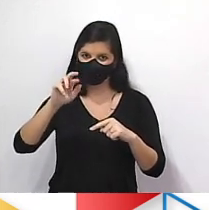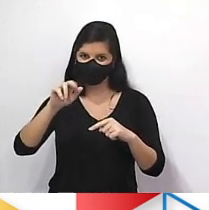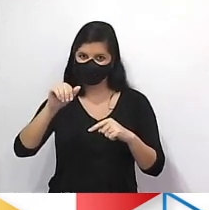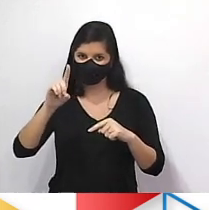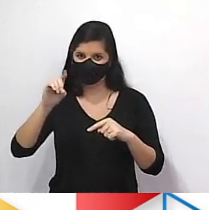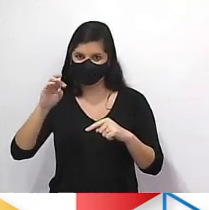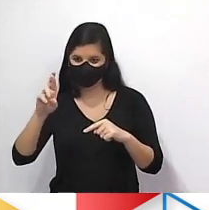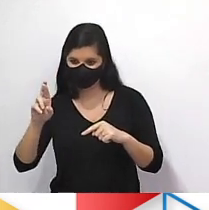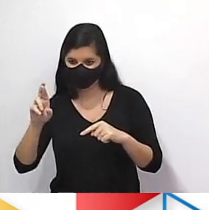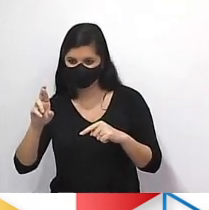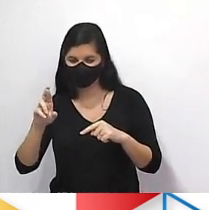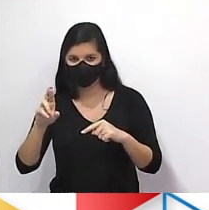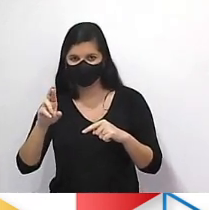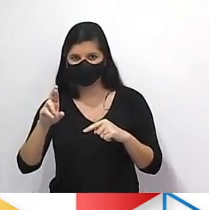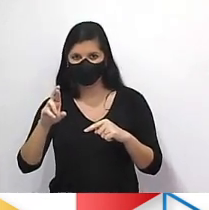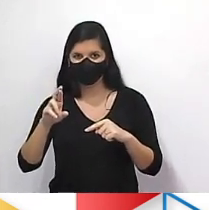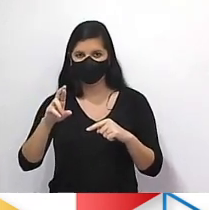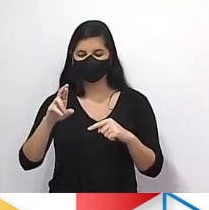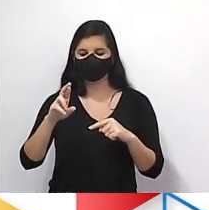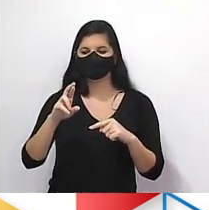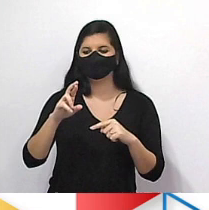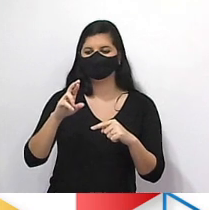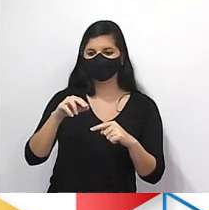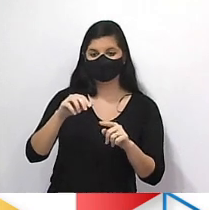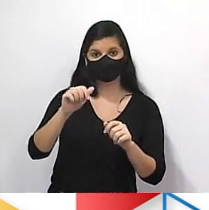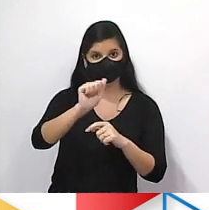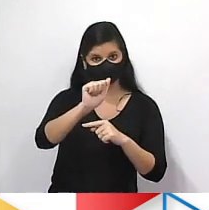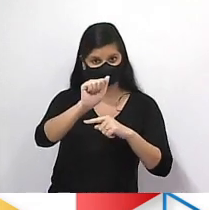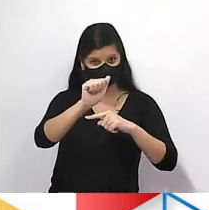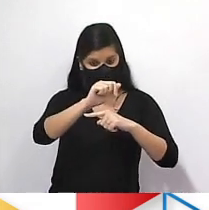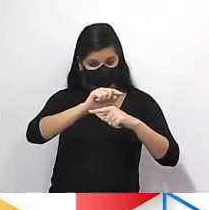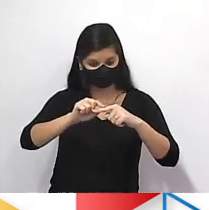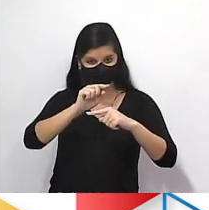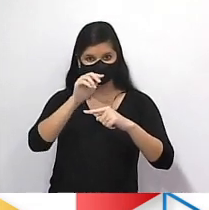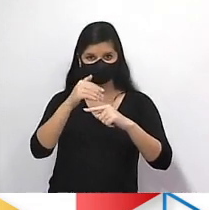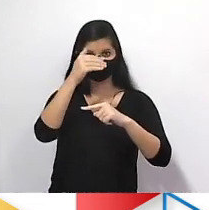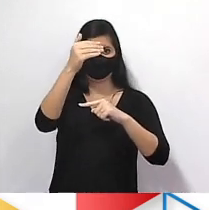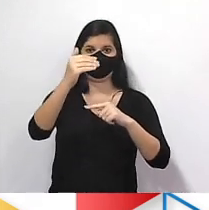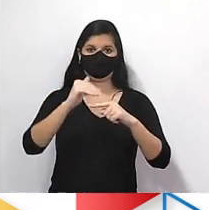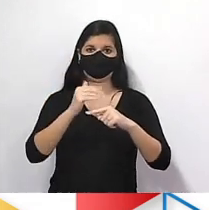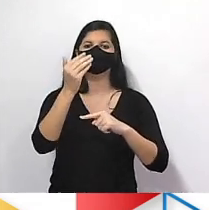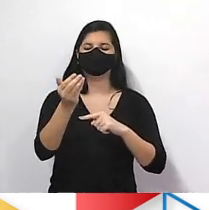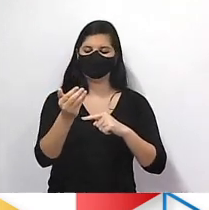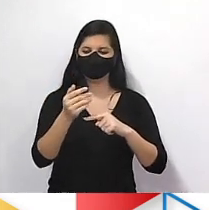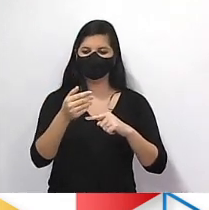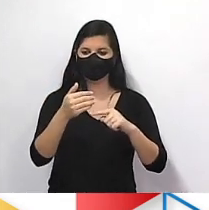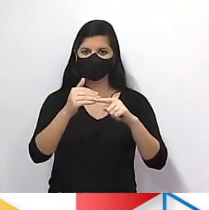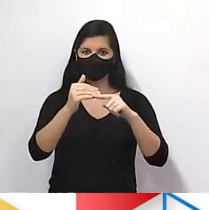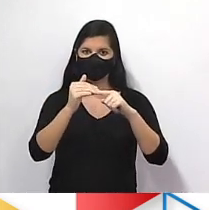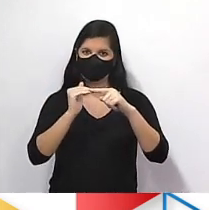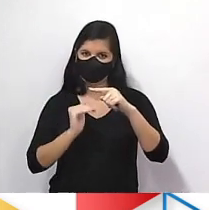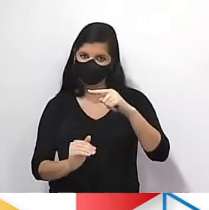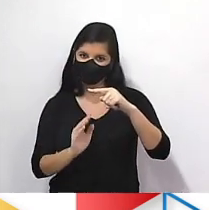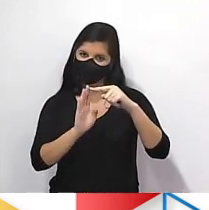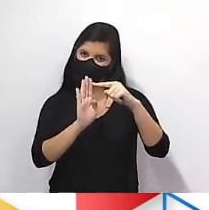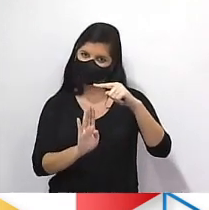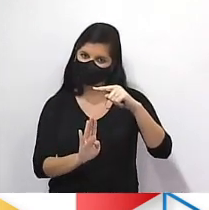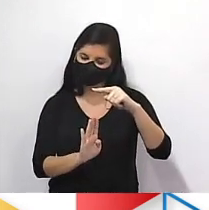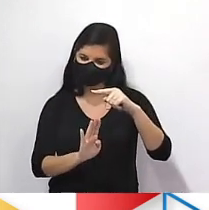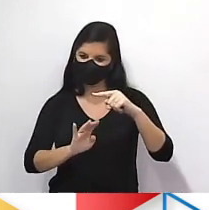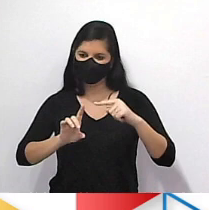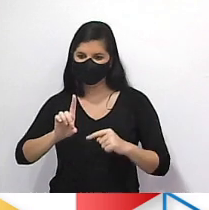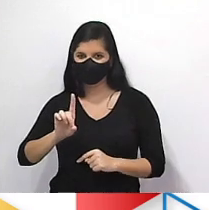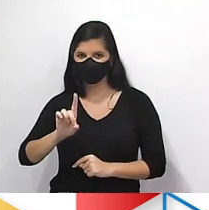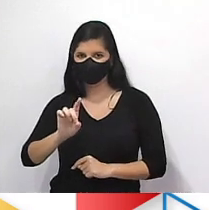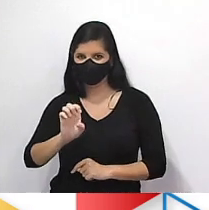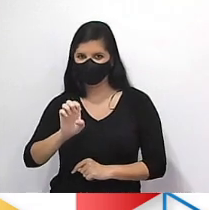e para essa letra A que fica acima da barrinha e para a letra B, denominador,